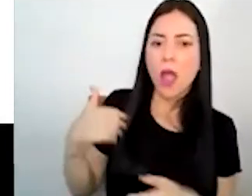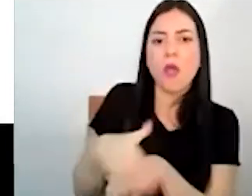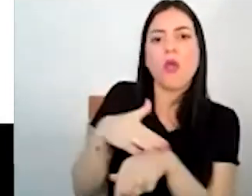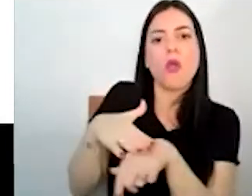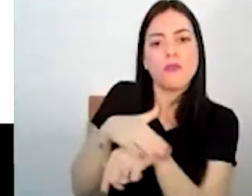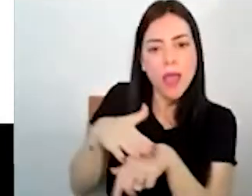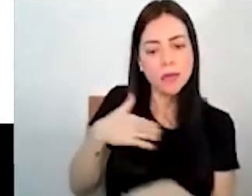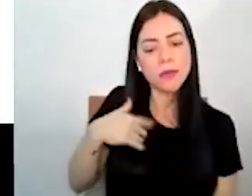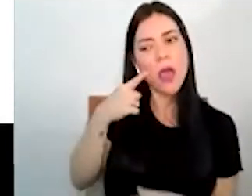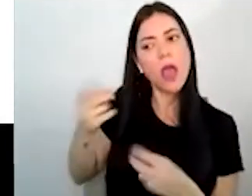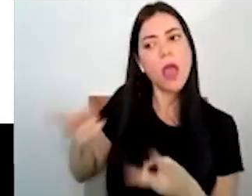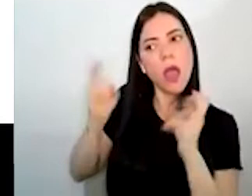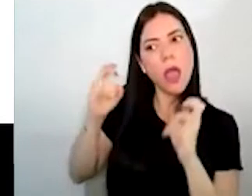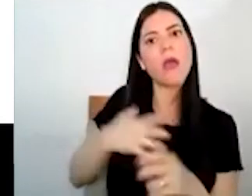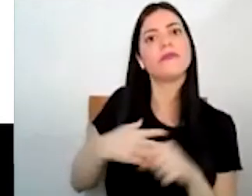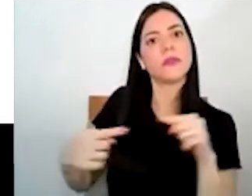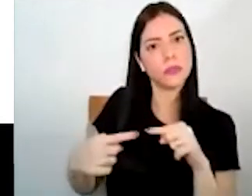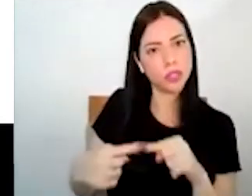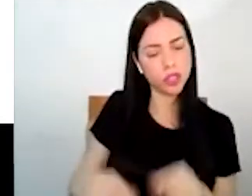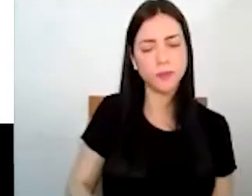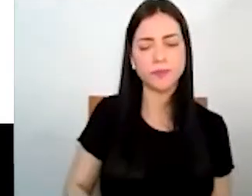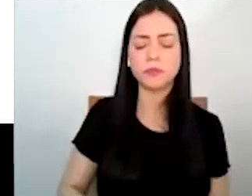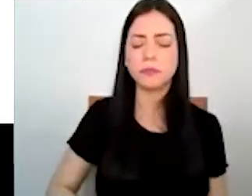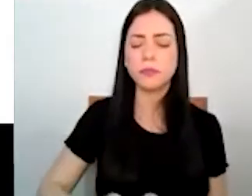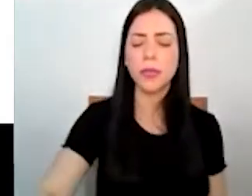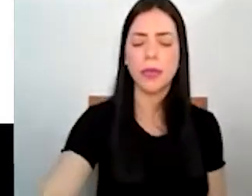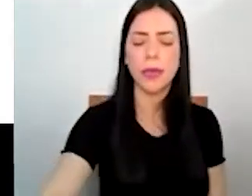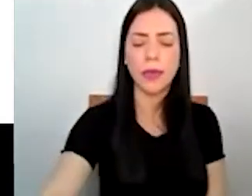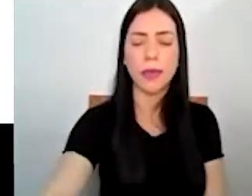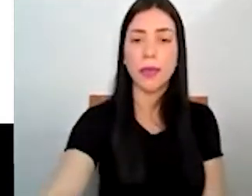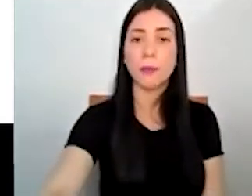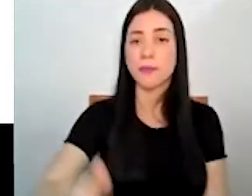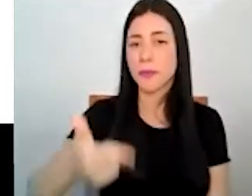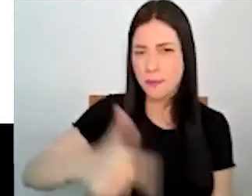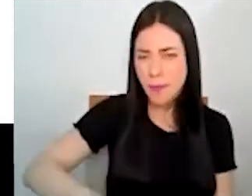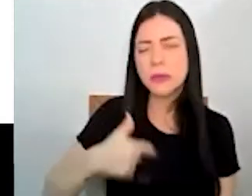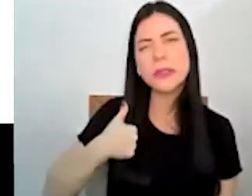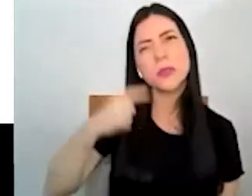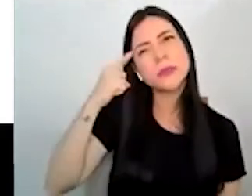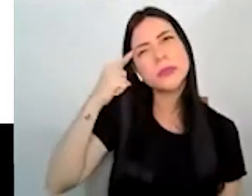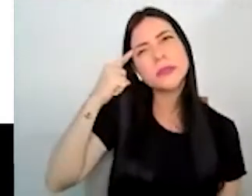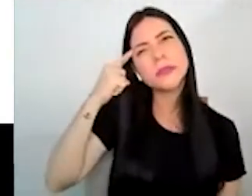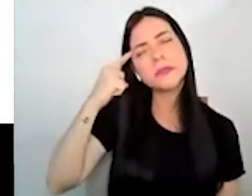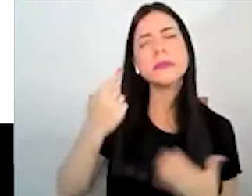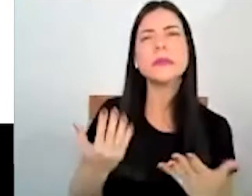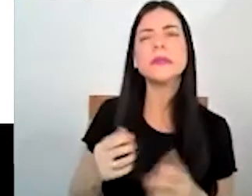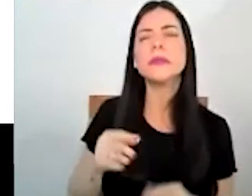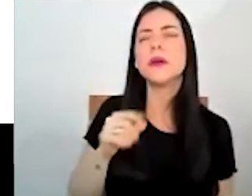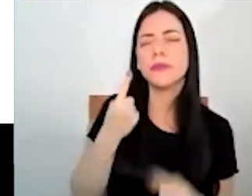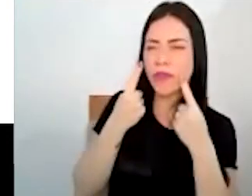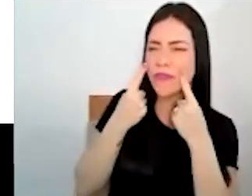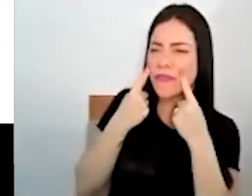muito sentido. Para além disso, também foi muito... Eu fiquei pensando muito sobre o que significa ver alguma